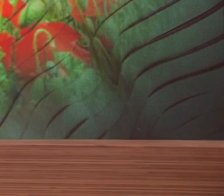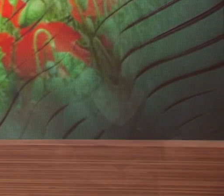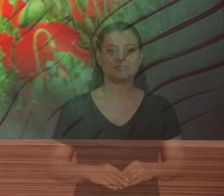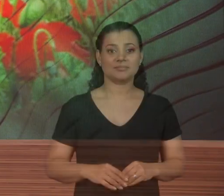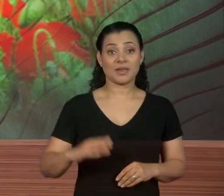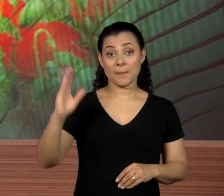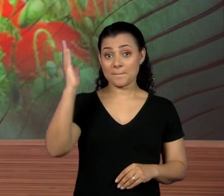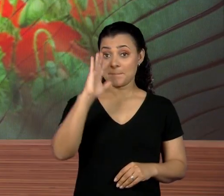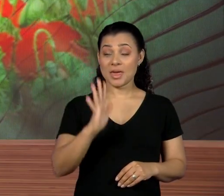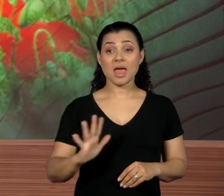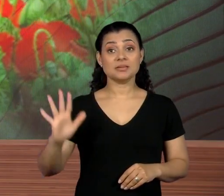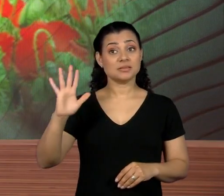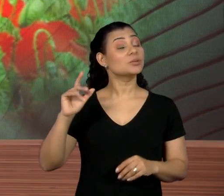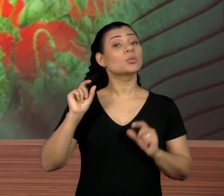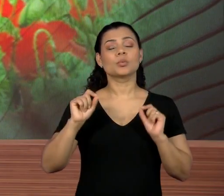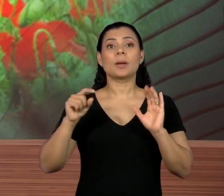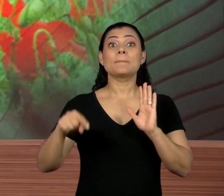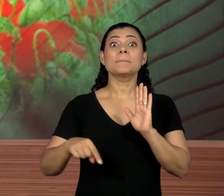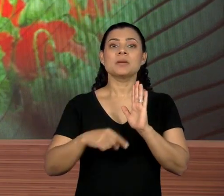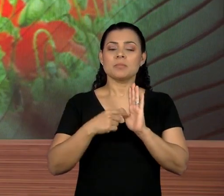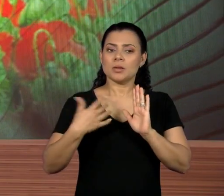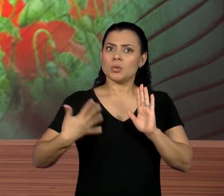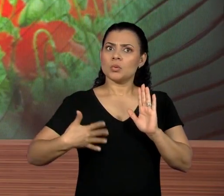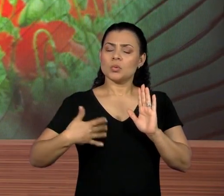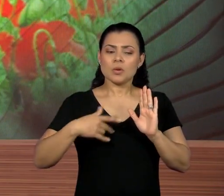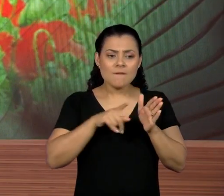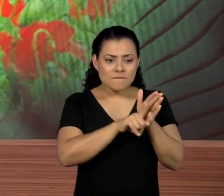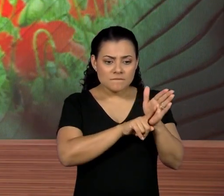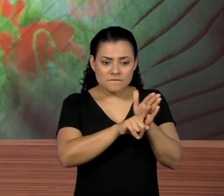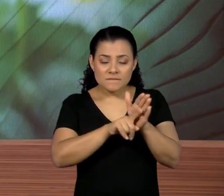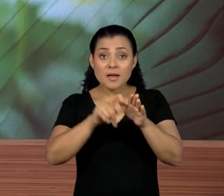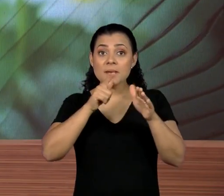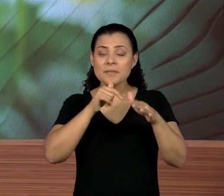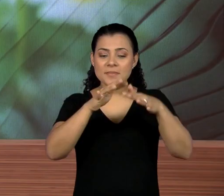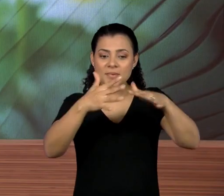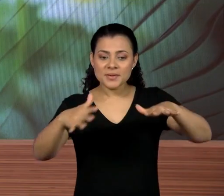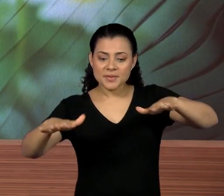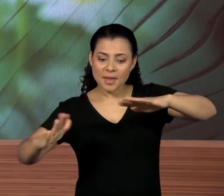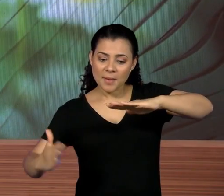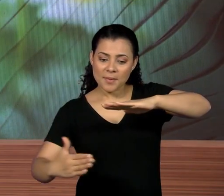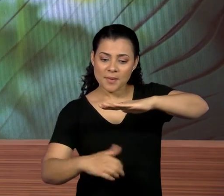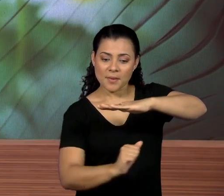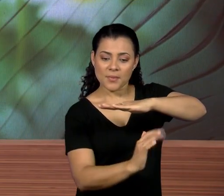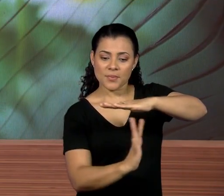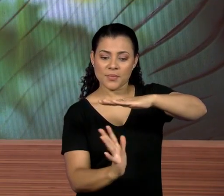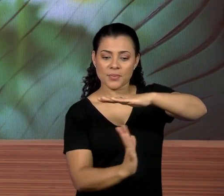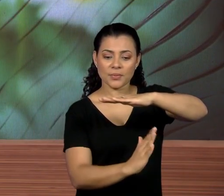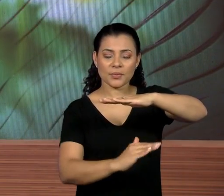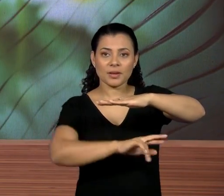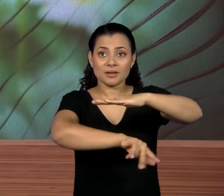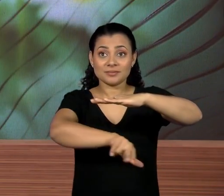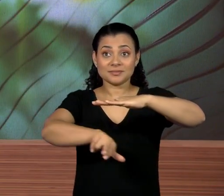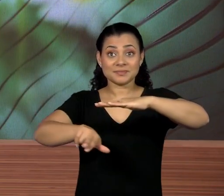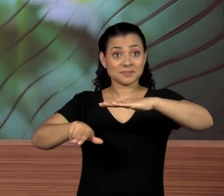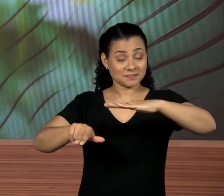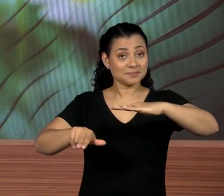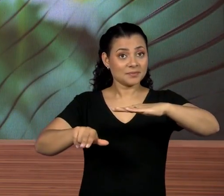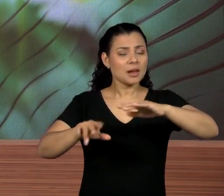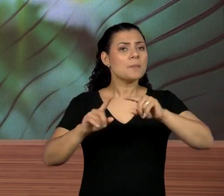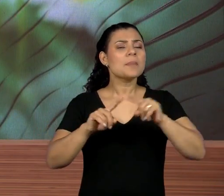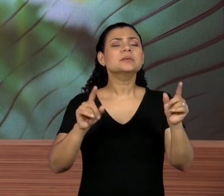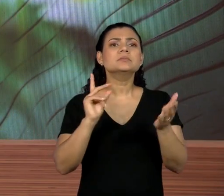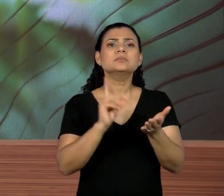O Brasil tem um primeiro diagnóstico marinho-costeiro sobre biodiversidade e serviços ecossistêmicos.